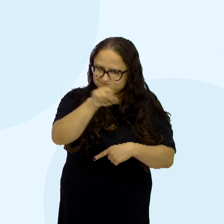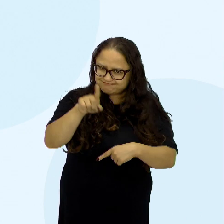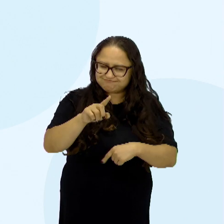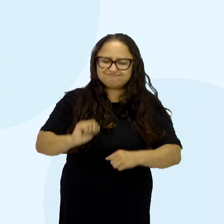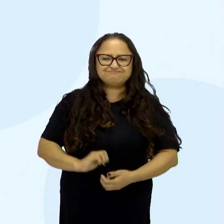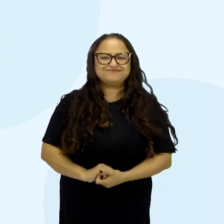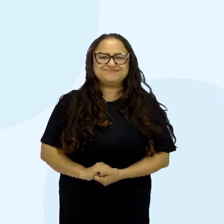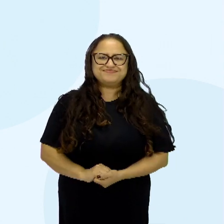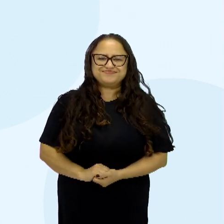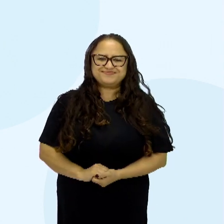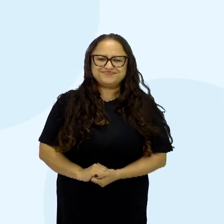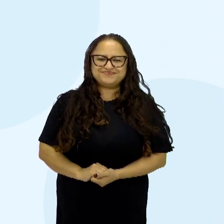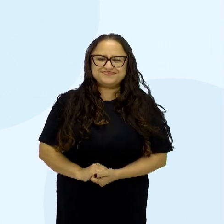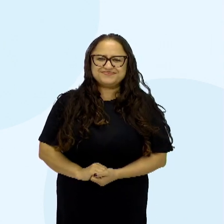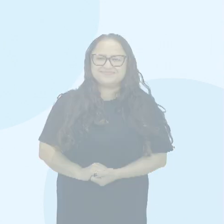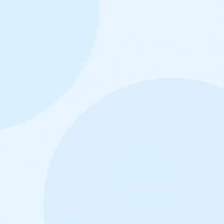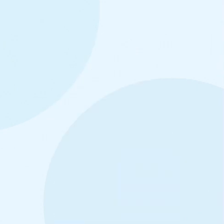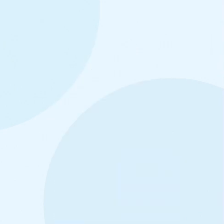volta.